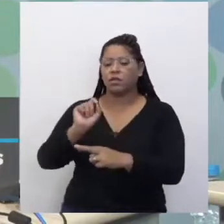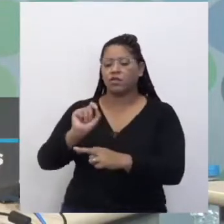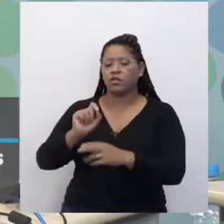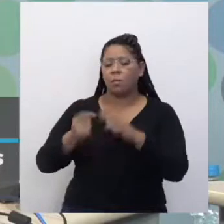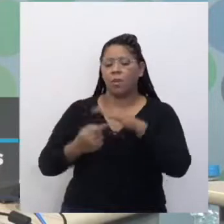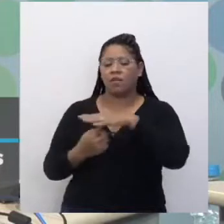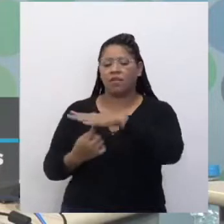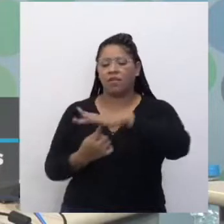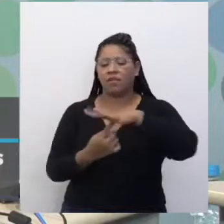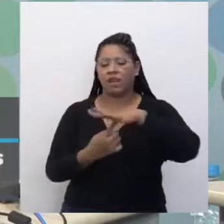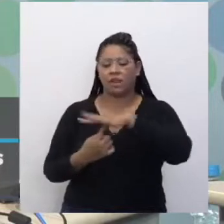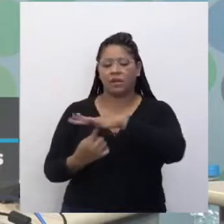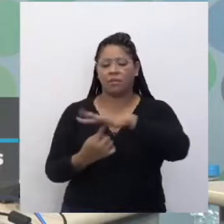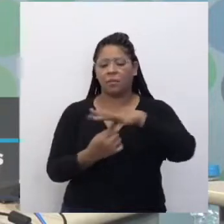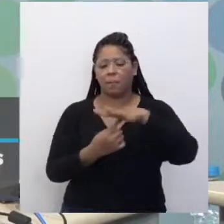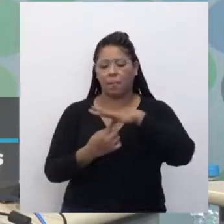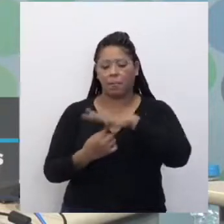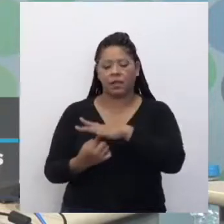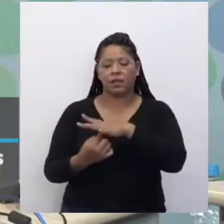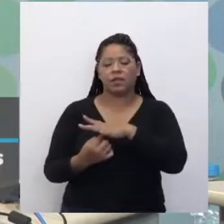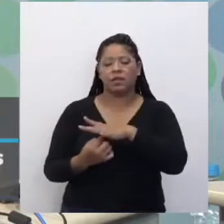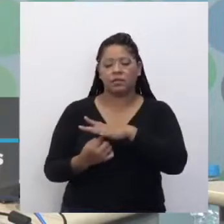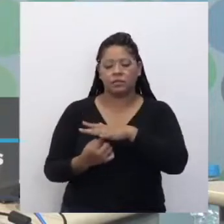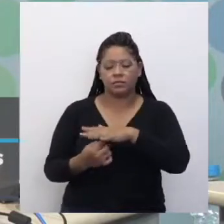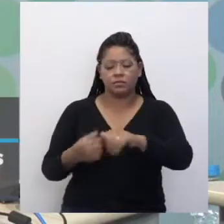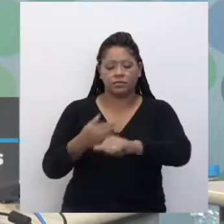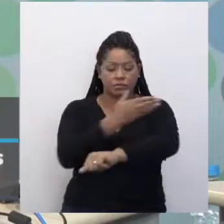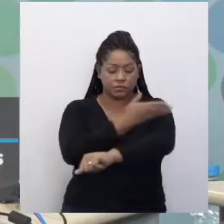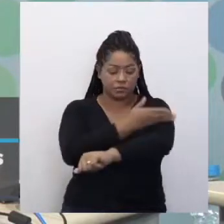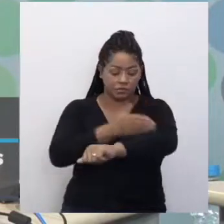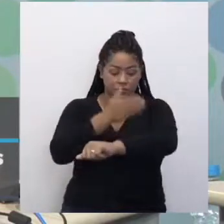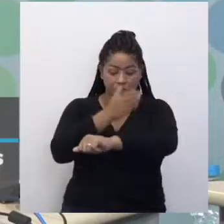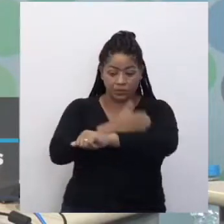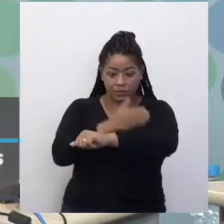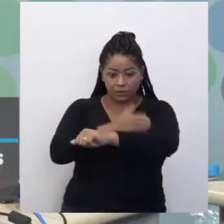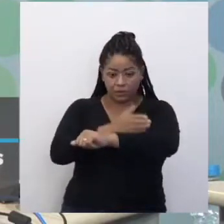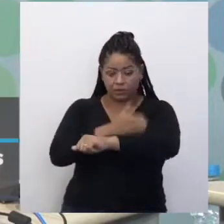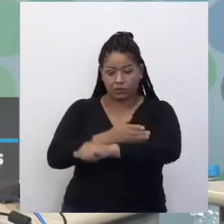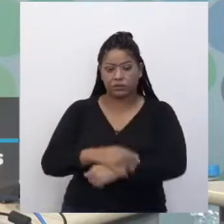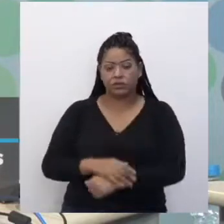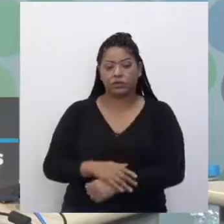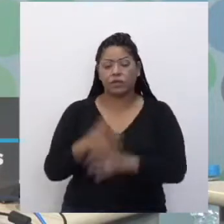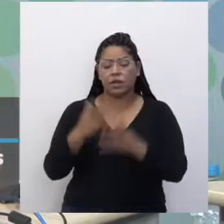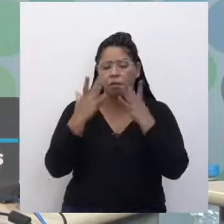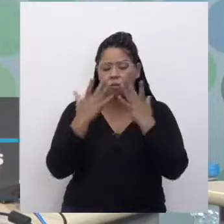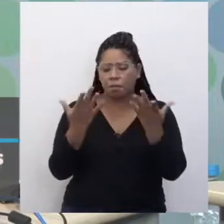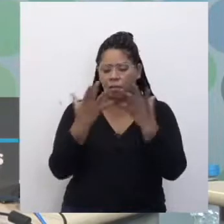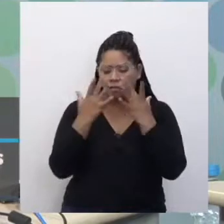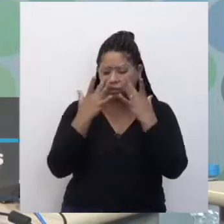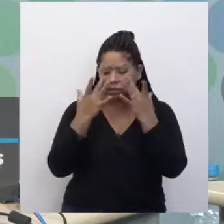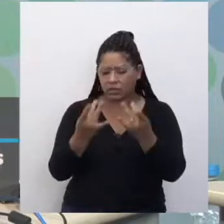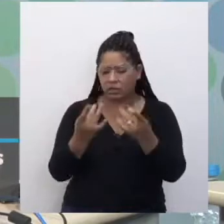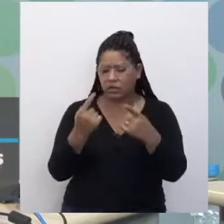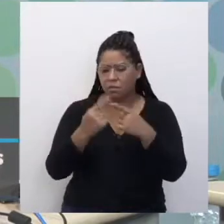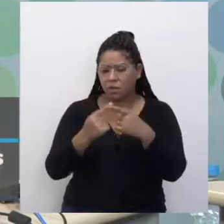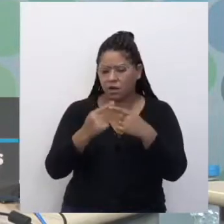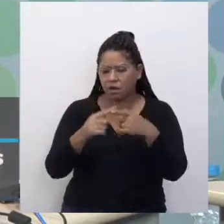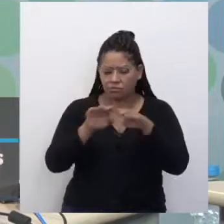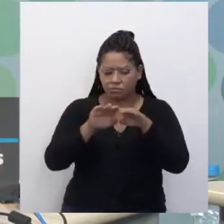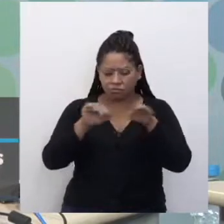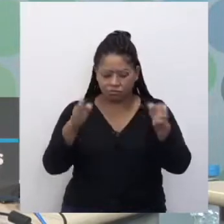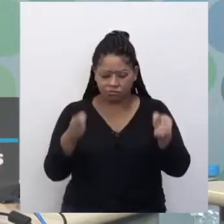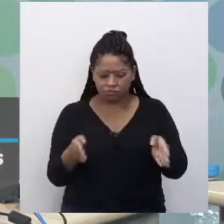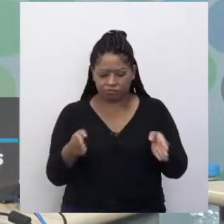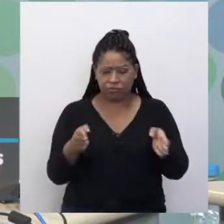feira medieval em funcionamento, né, dentro de um burgo. E eu chamei a atenção para vocês para a questão dos banqueiros, né, que